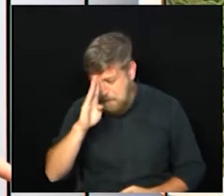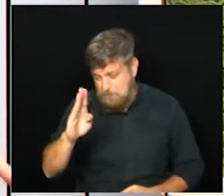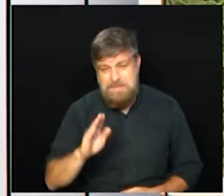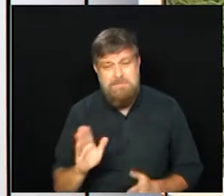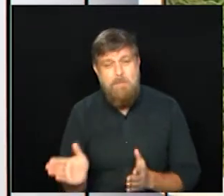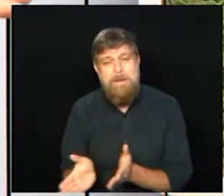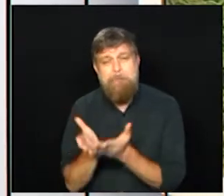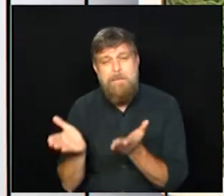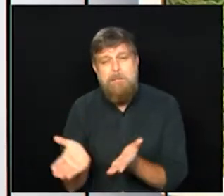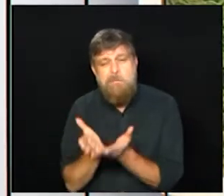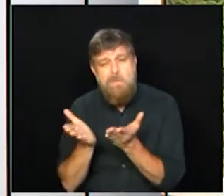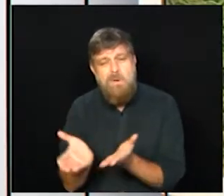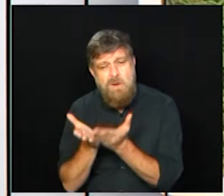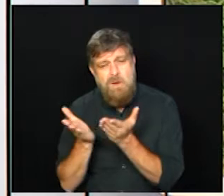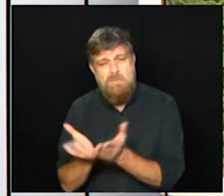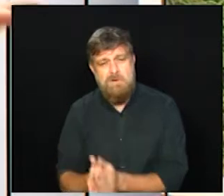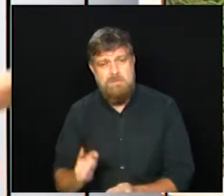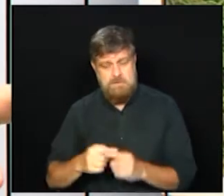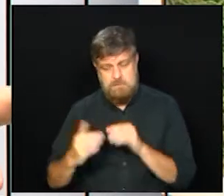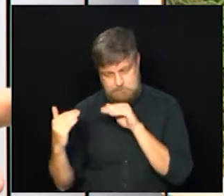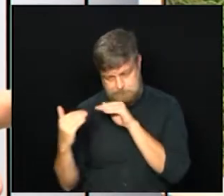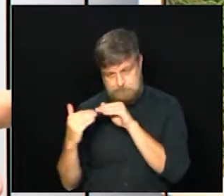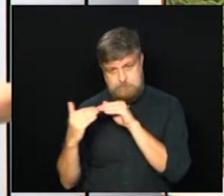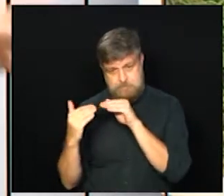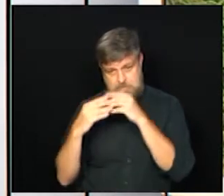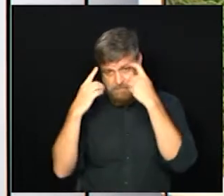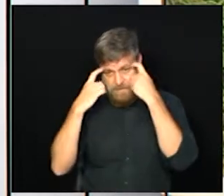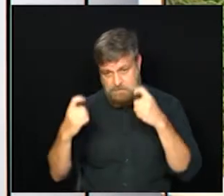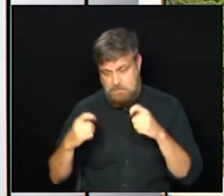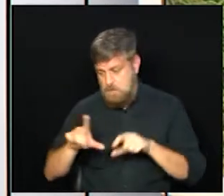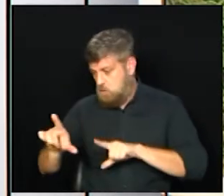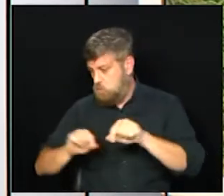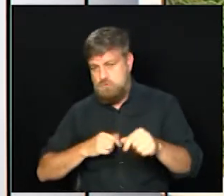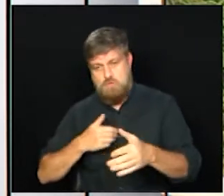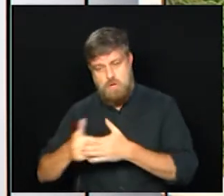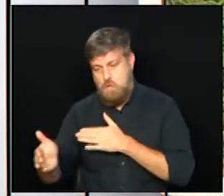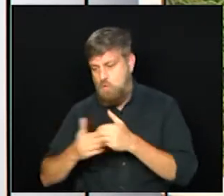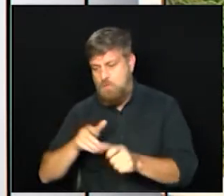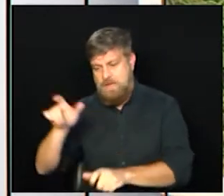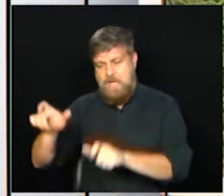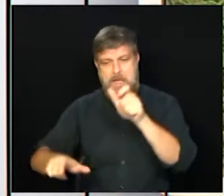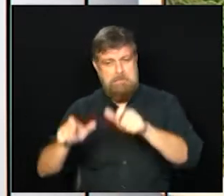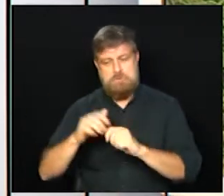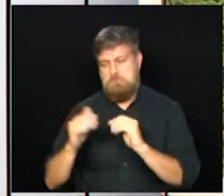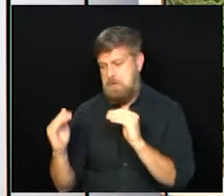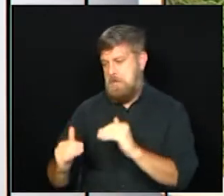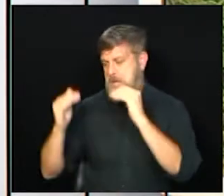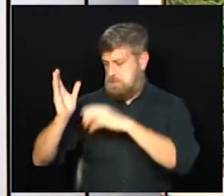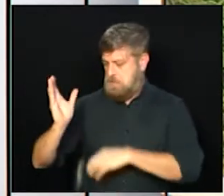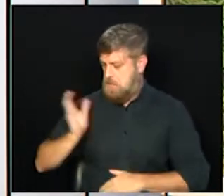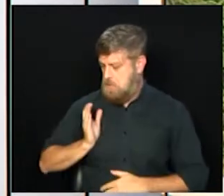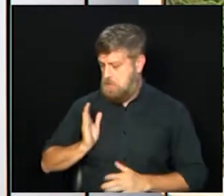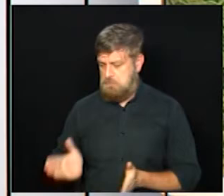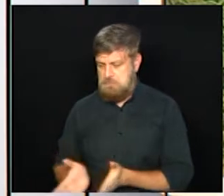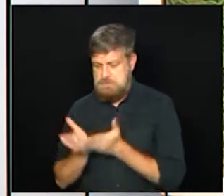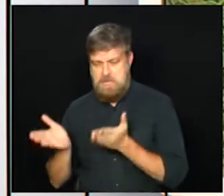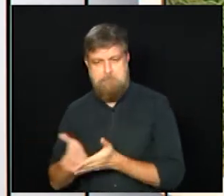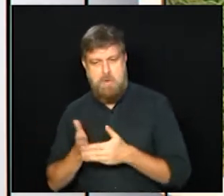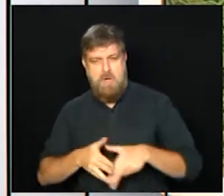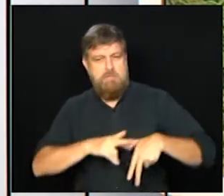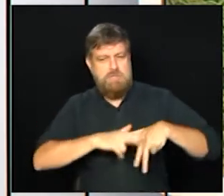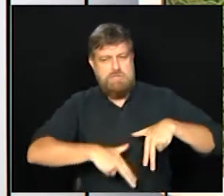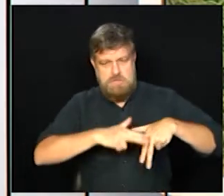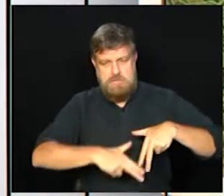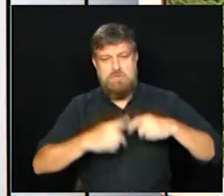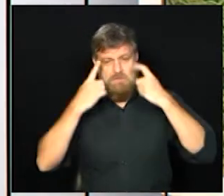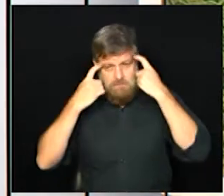né? Porque, concordo, a violência não escolhe classe social, etnia, raça, gênero e tudo mais. Mas o fato